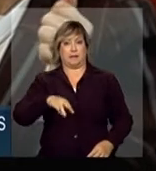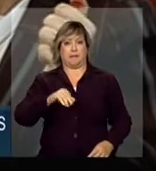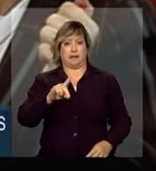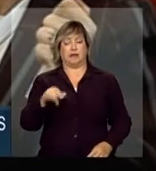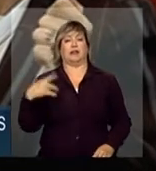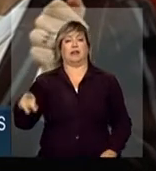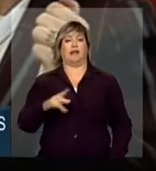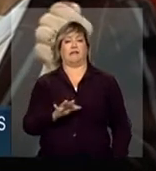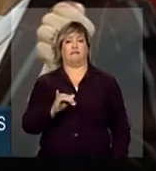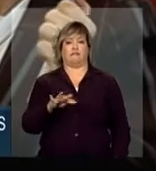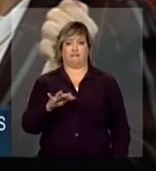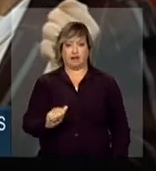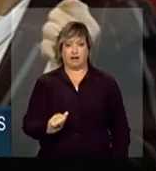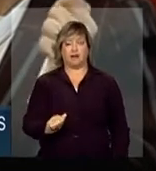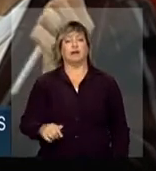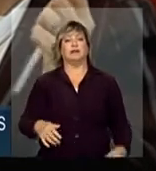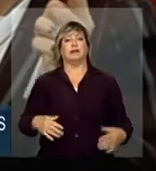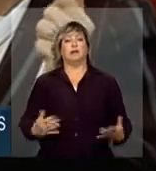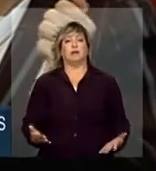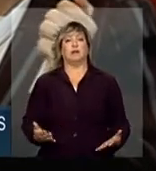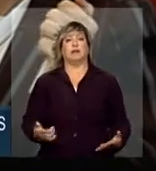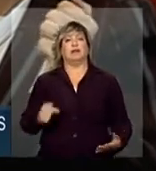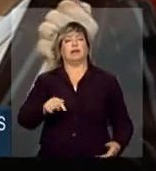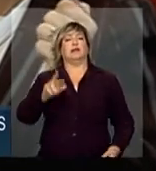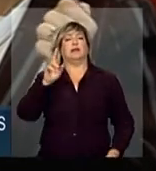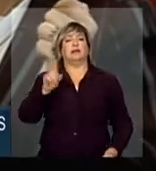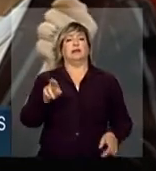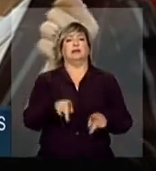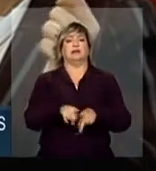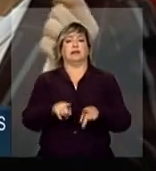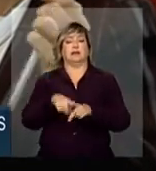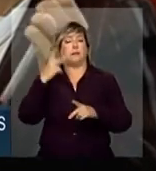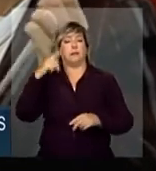da FIFA, e representa, então, para os